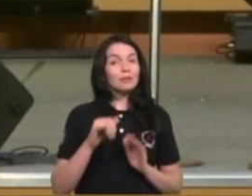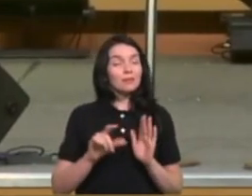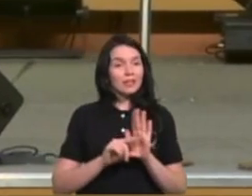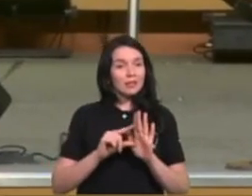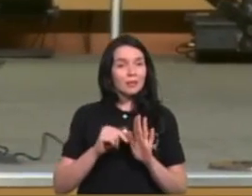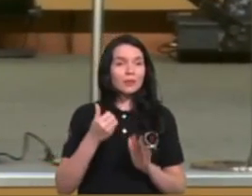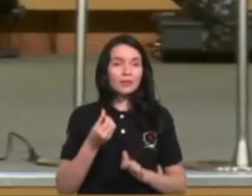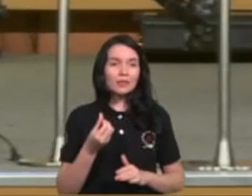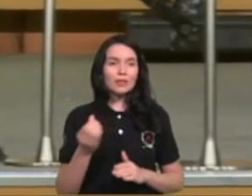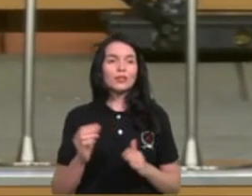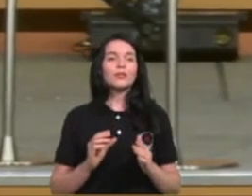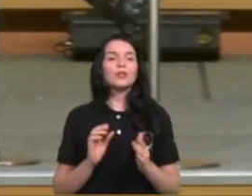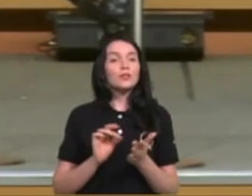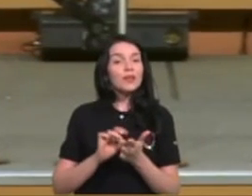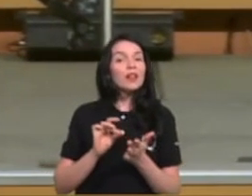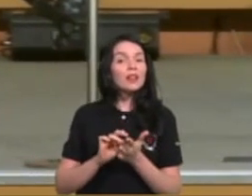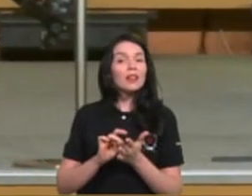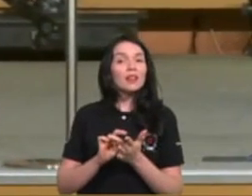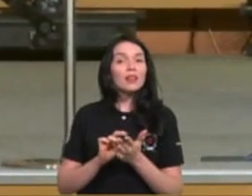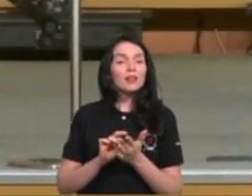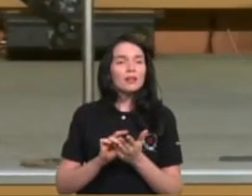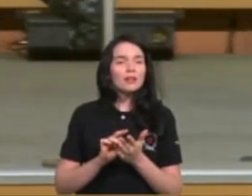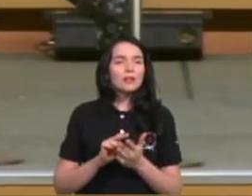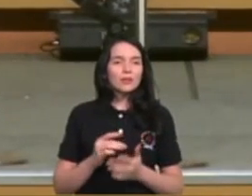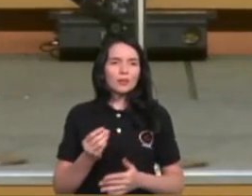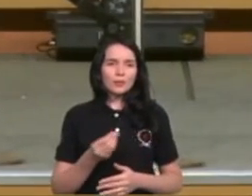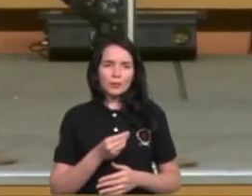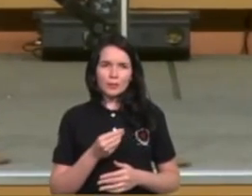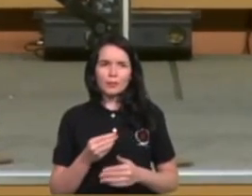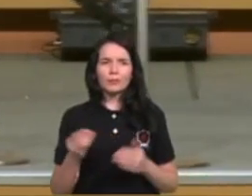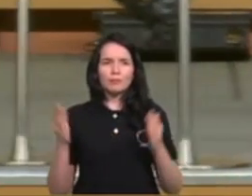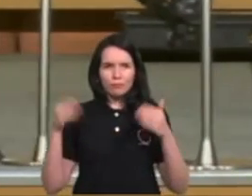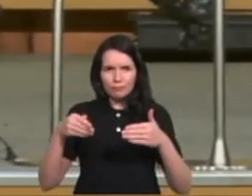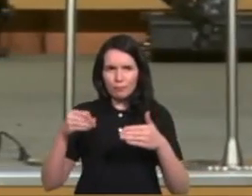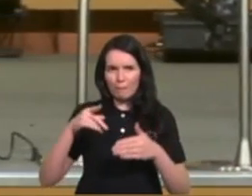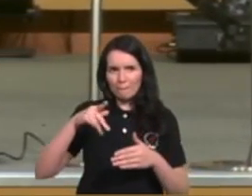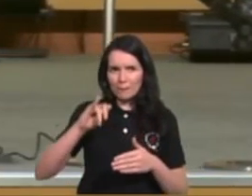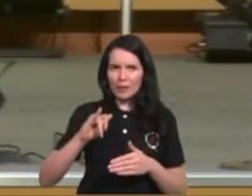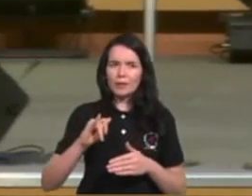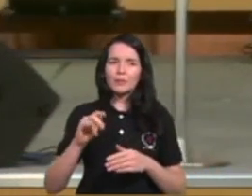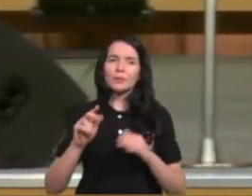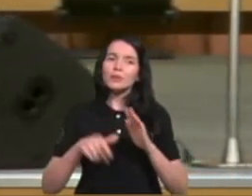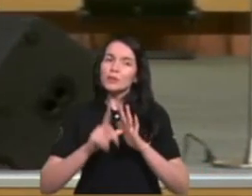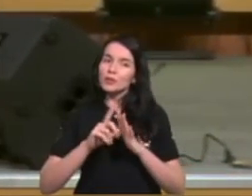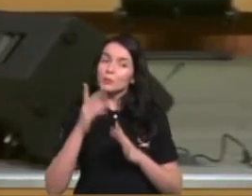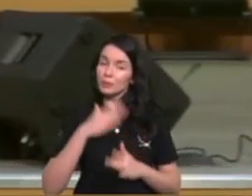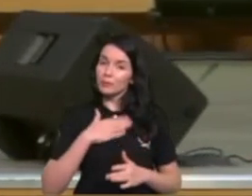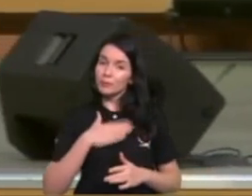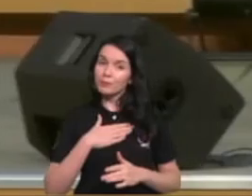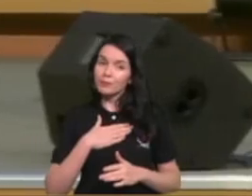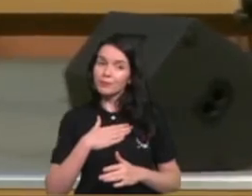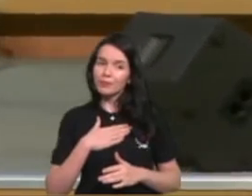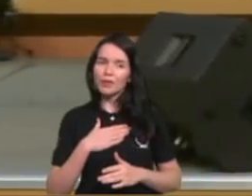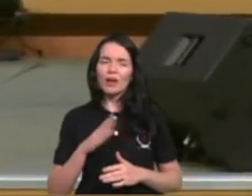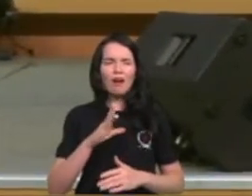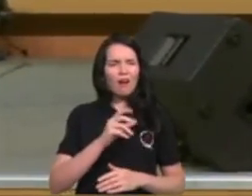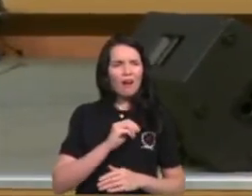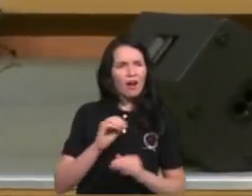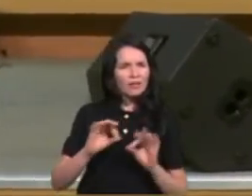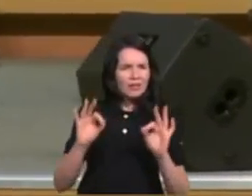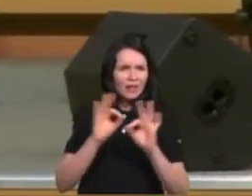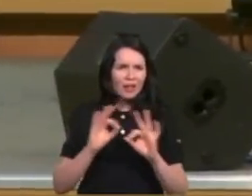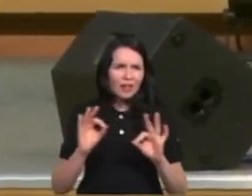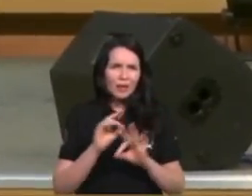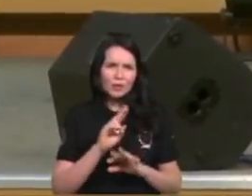caminho a verdade e a vida ninguém vem ao Pai a não ser por mim Atos 4 12 diz que nenhum outro há salvação nenhum